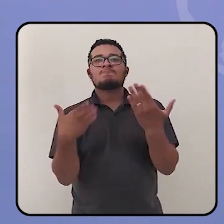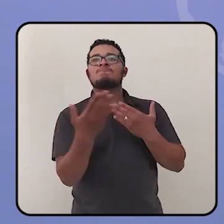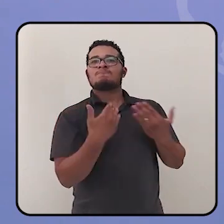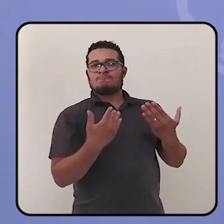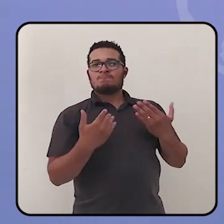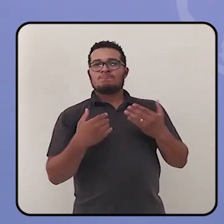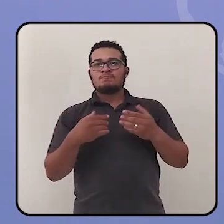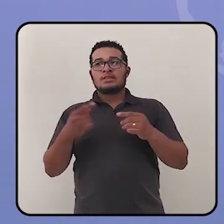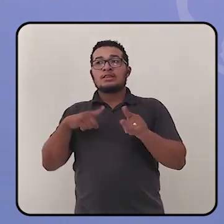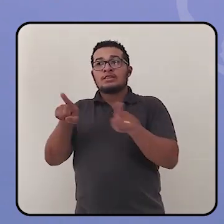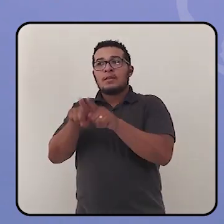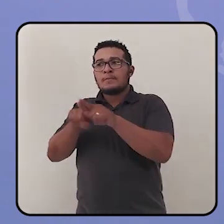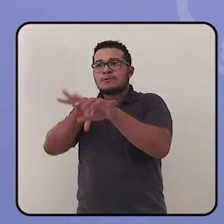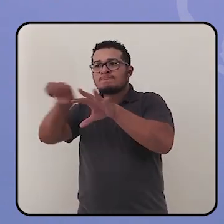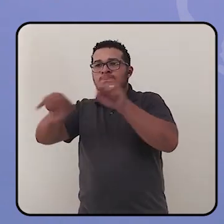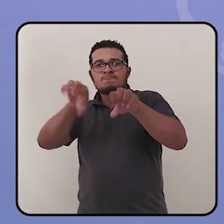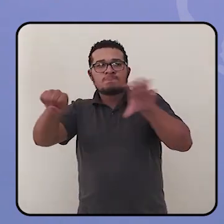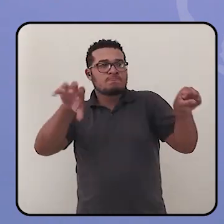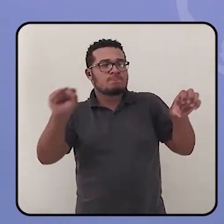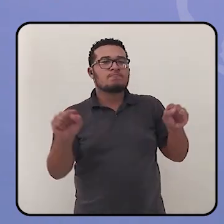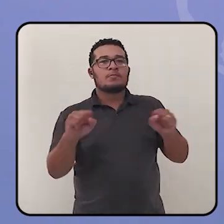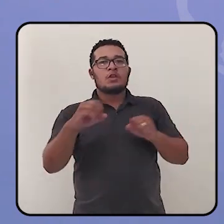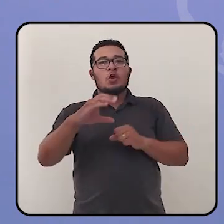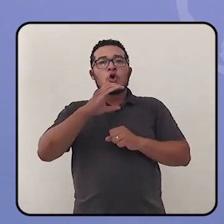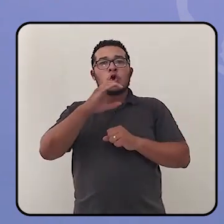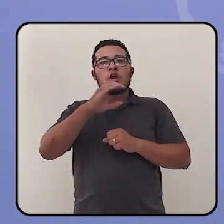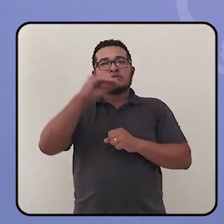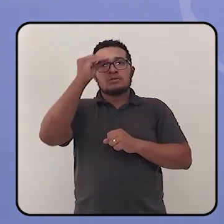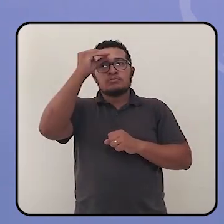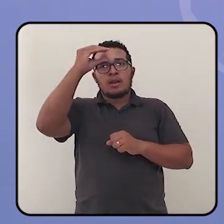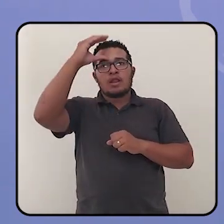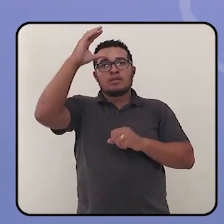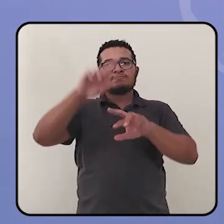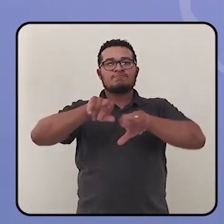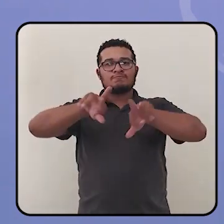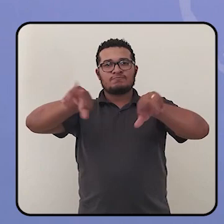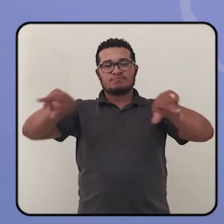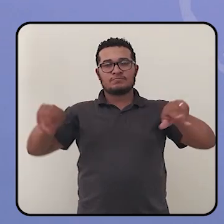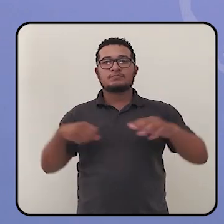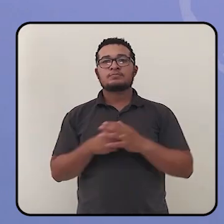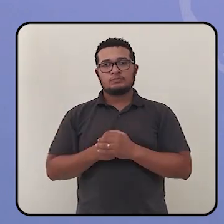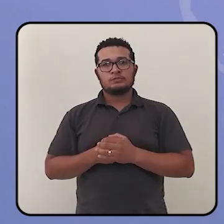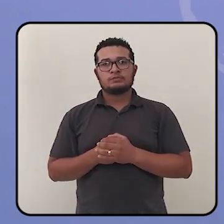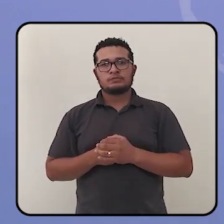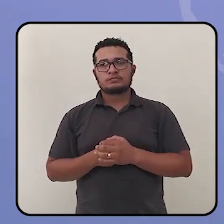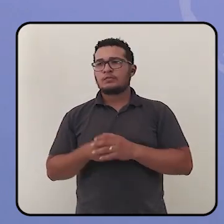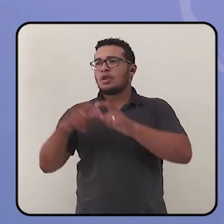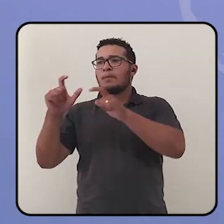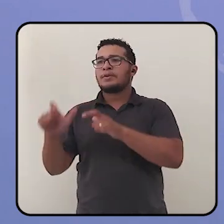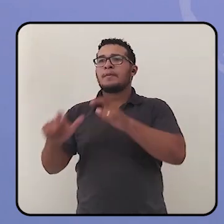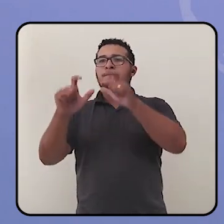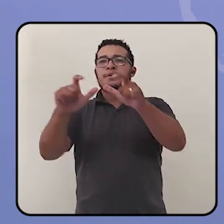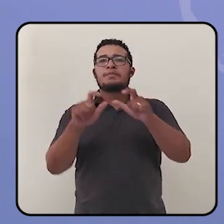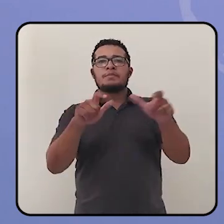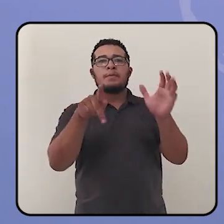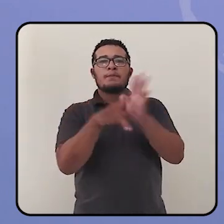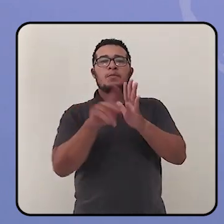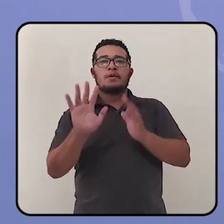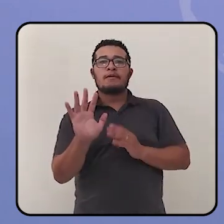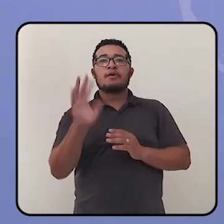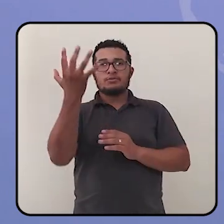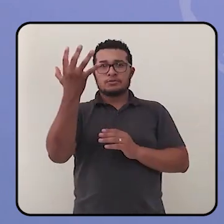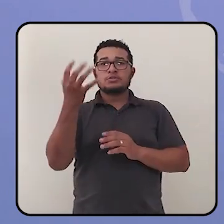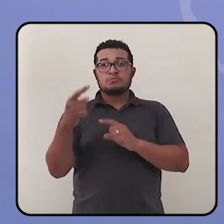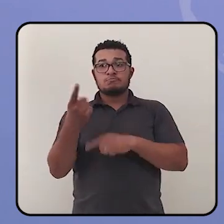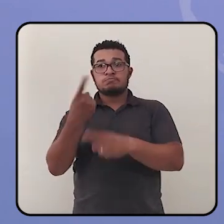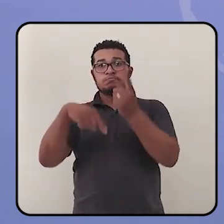ter essa facilidade e buscar cada vez mais diversos conhecimentos qual o local ea época dos acontecimentos do